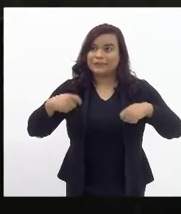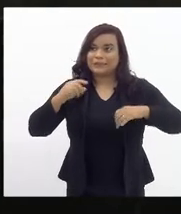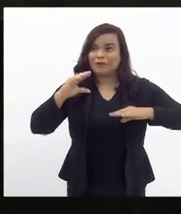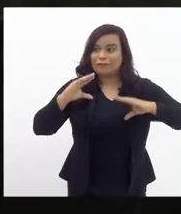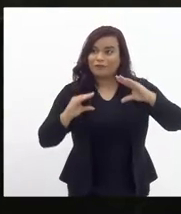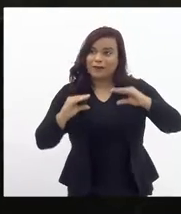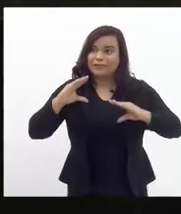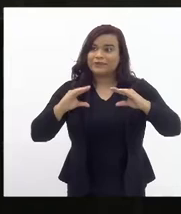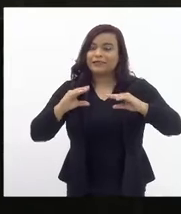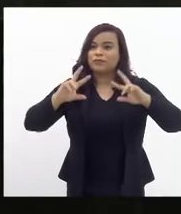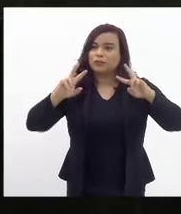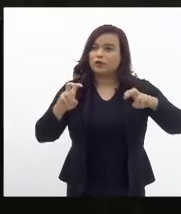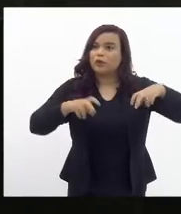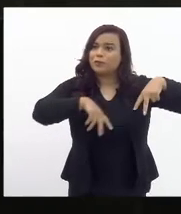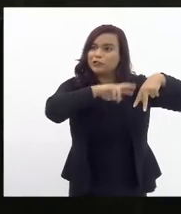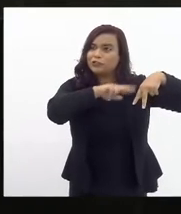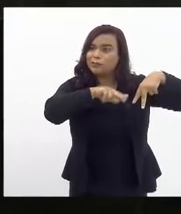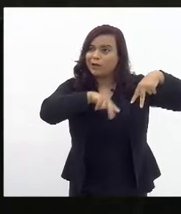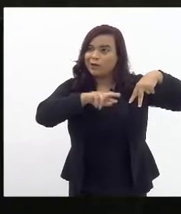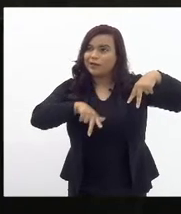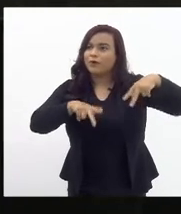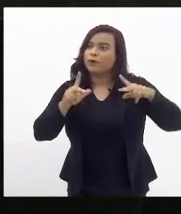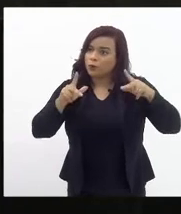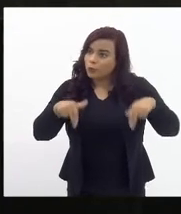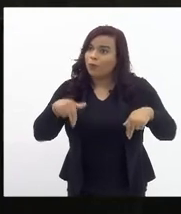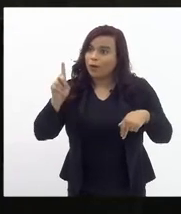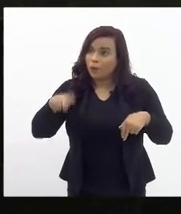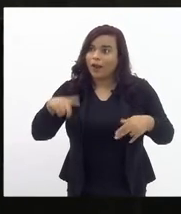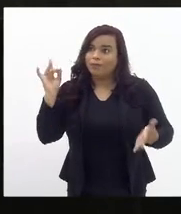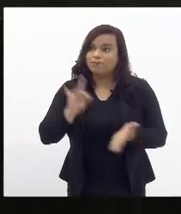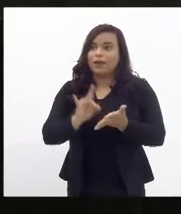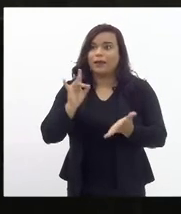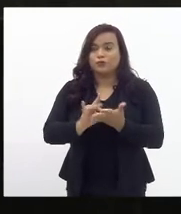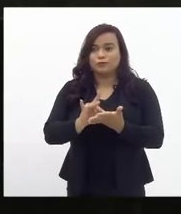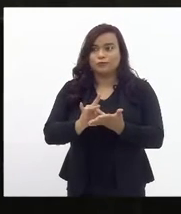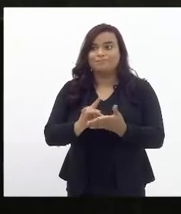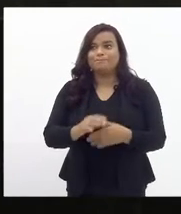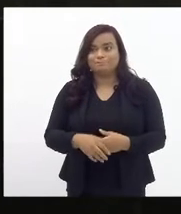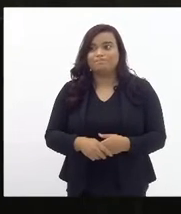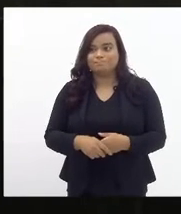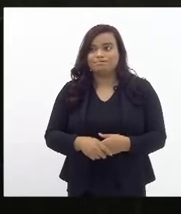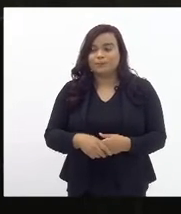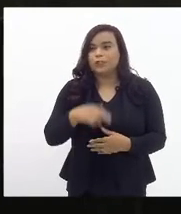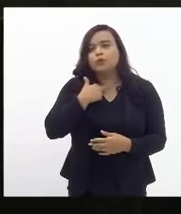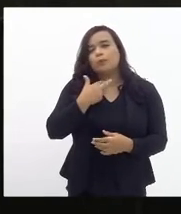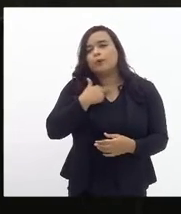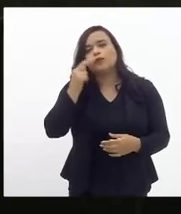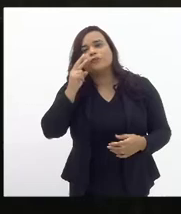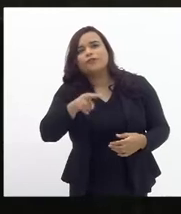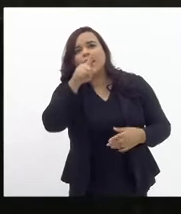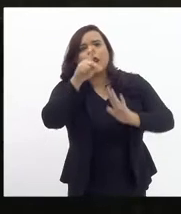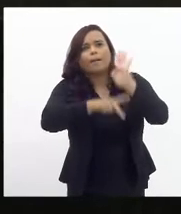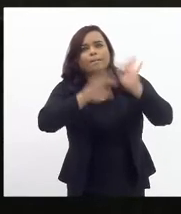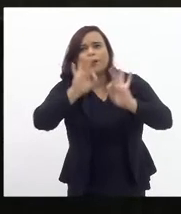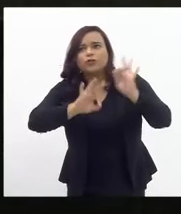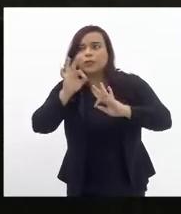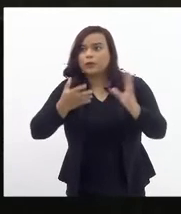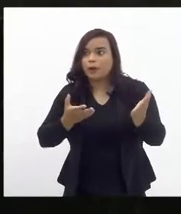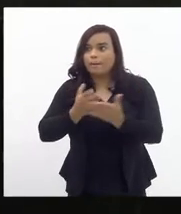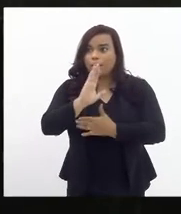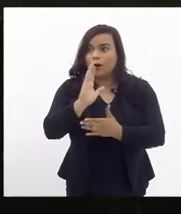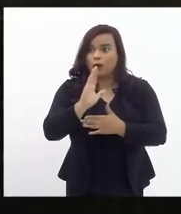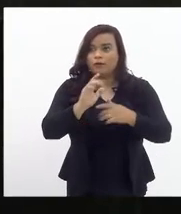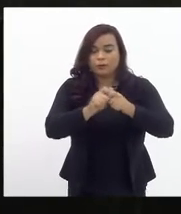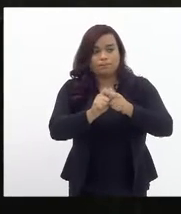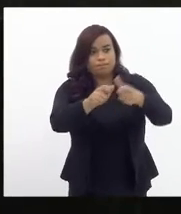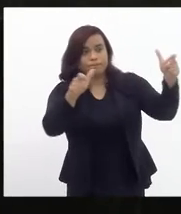flexibilizar o gênero da maneira que ele o é, da maneira que de fato é. Não podemos aprovar um projeto que se paute majoritariamente